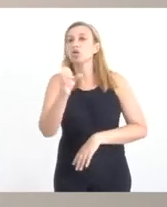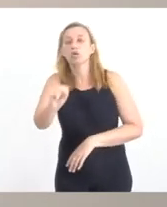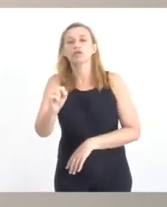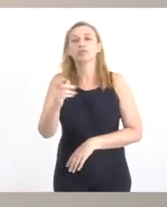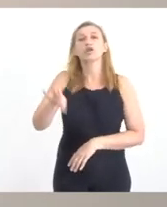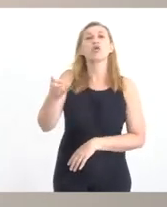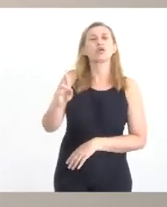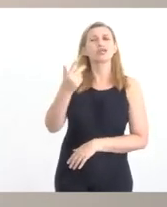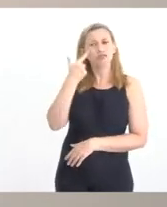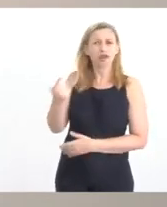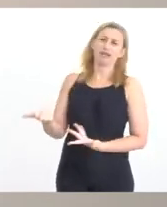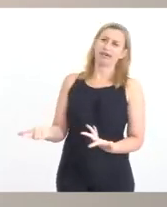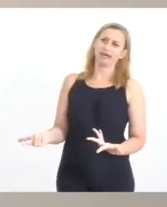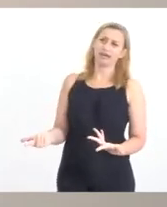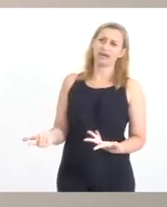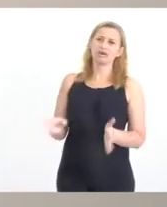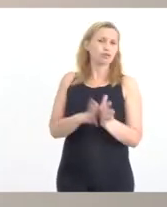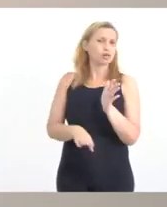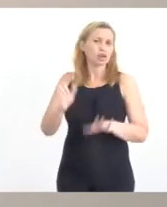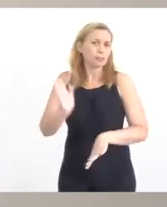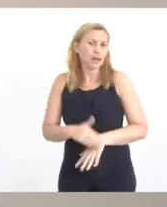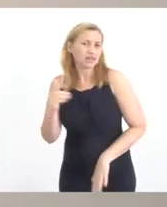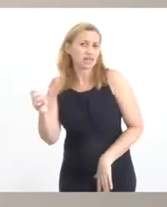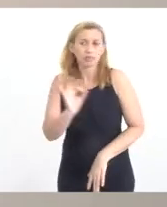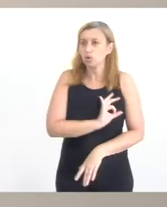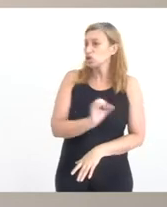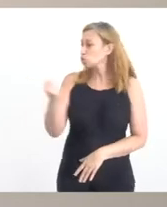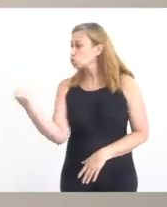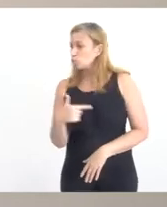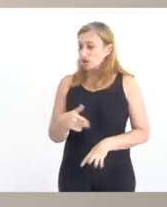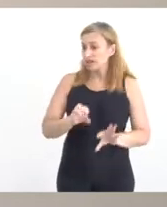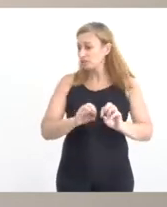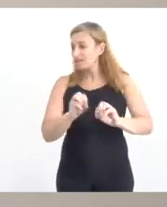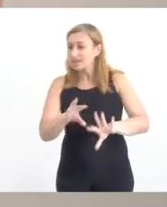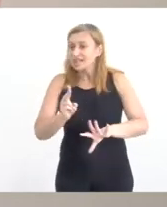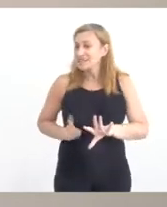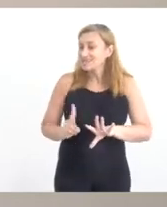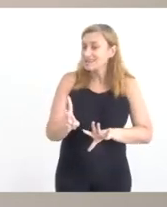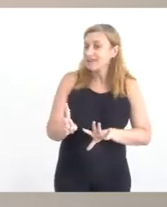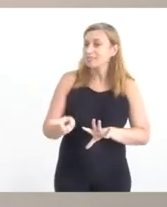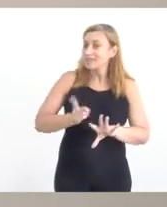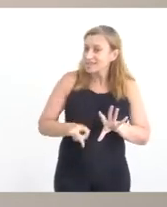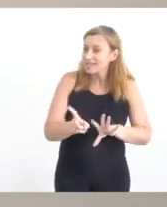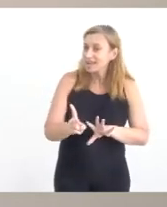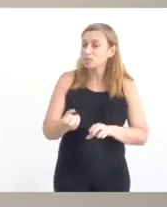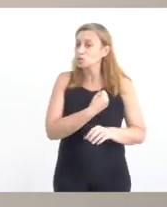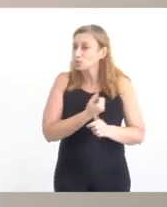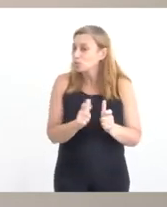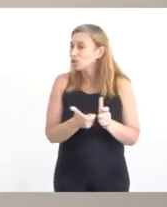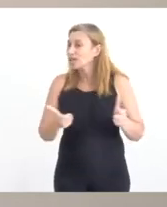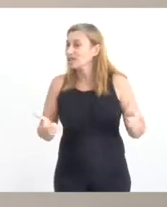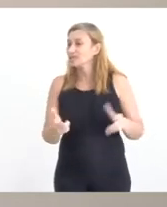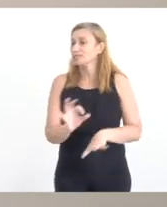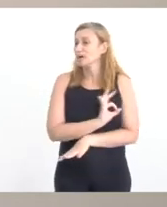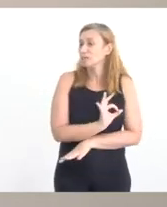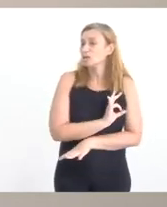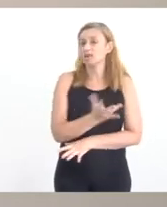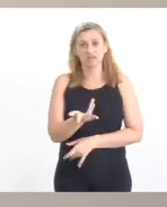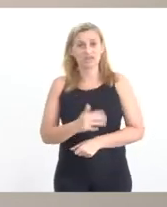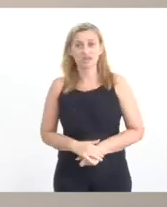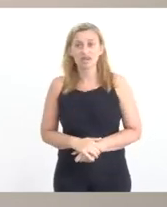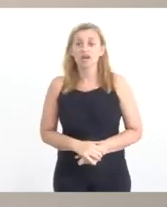Olha isso foi gasto Marin polícia do que educação Então vai sempre em casamento vai sempre aumentar mais para polícia